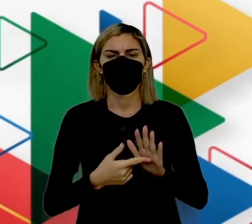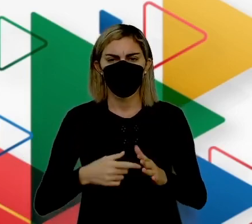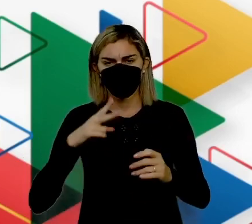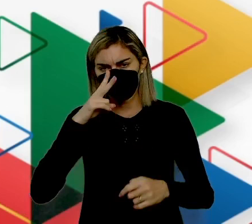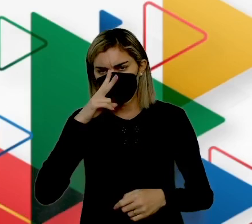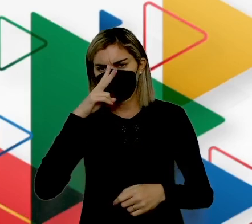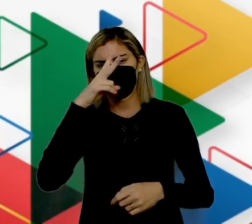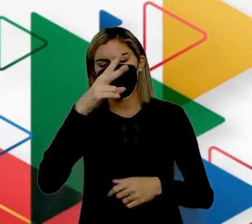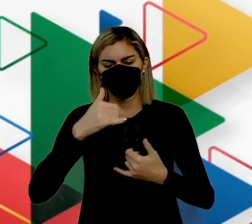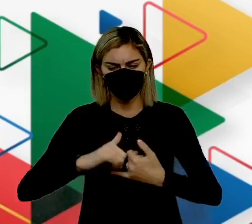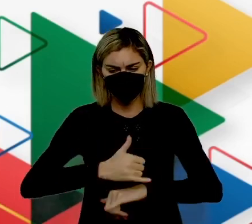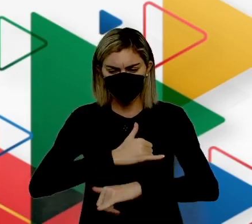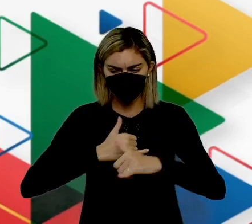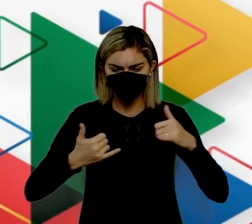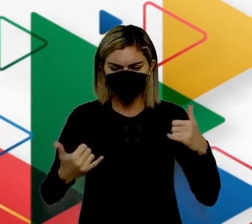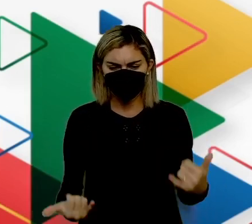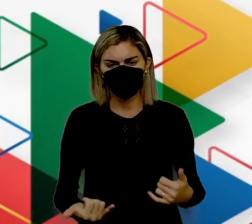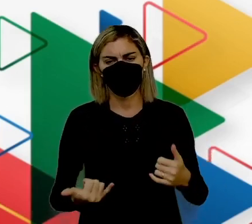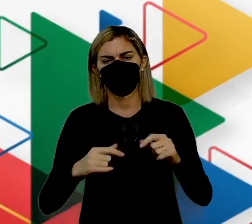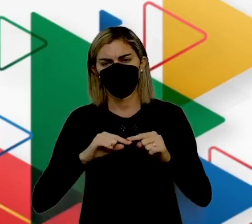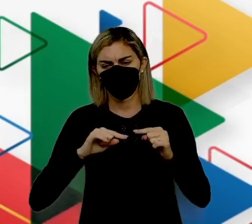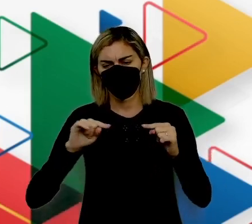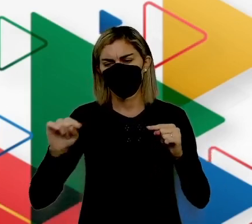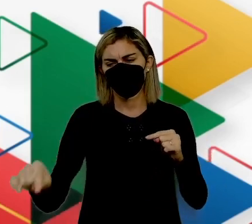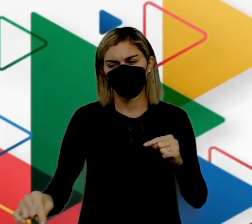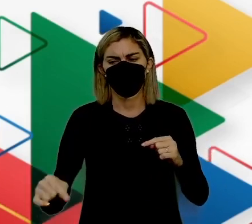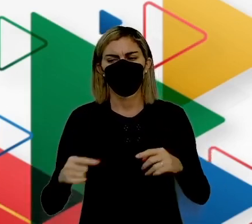força elétrica, deslocam-se